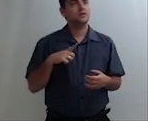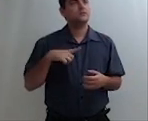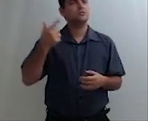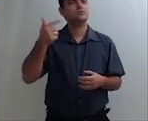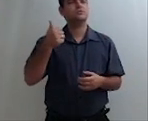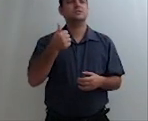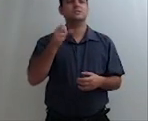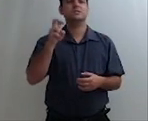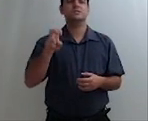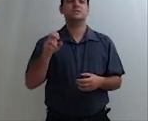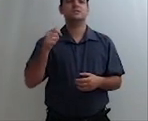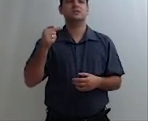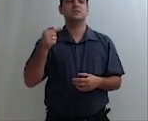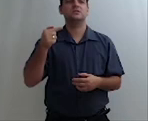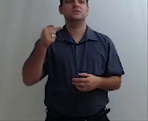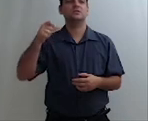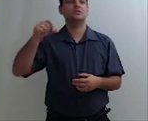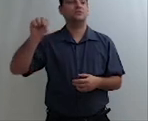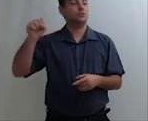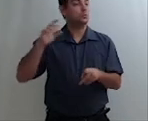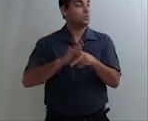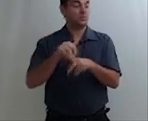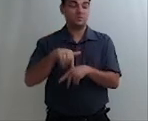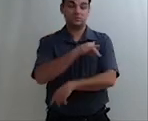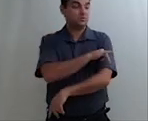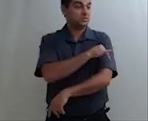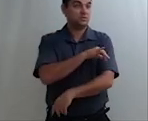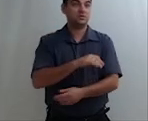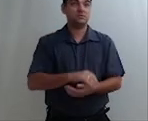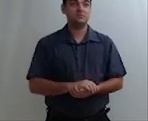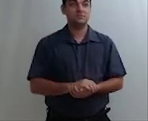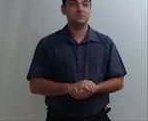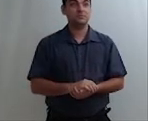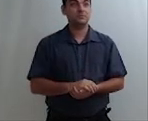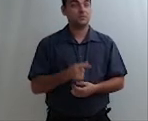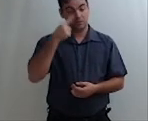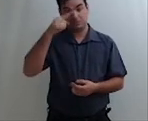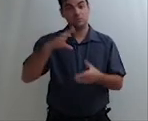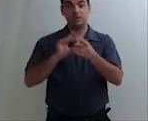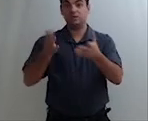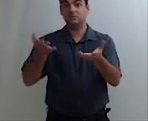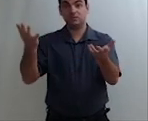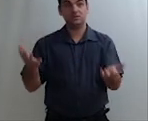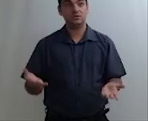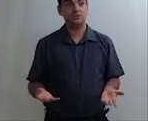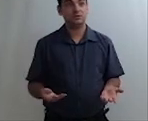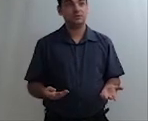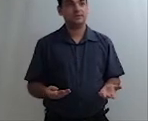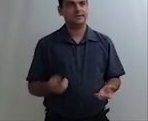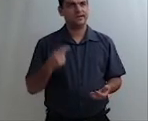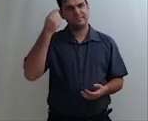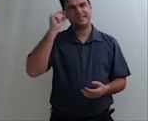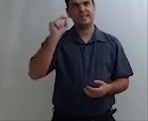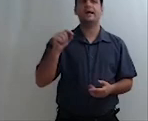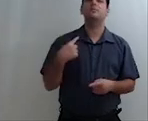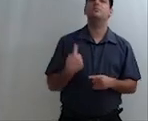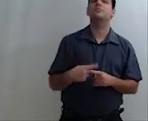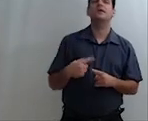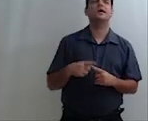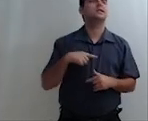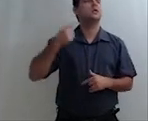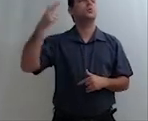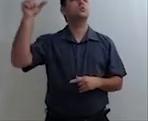798 aqui do Rio de Janeiro foi concedida a liberdade então você dizer que ele responde a um outro